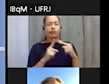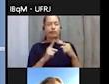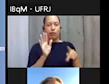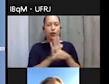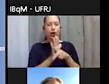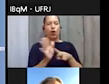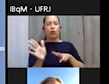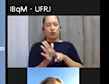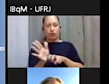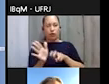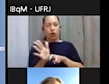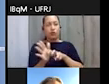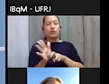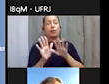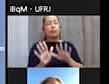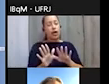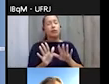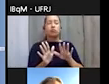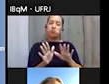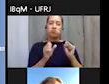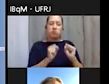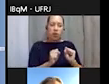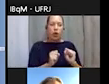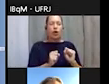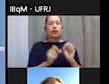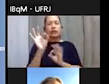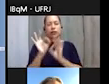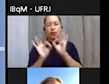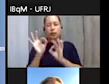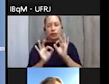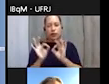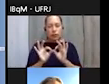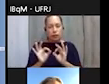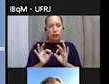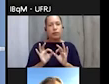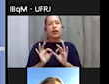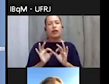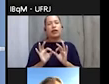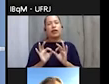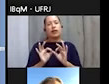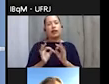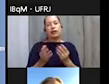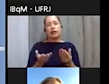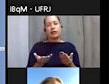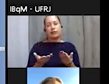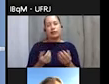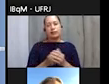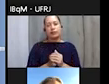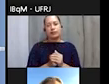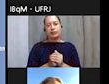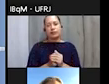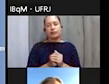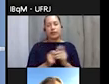pela possibilidade de abrir planos de acamamento, ela faz com que você tenha